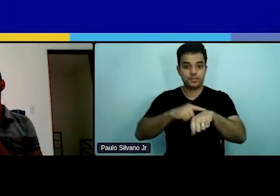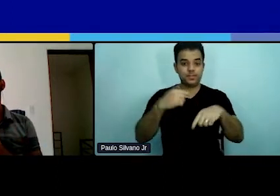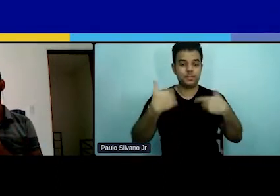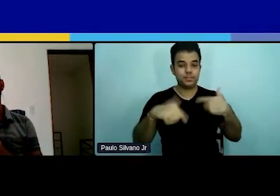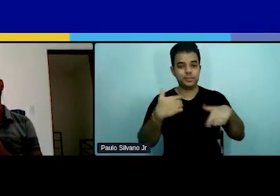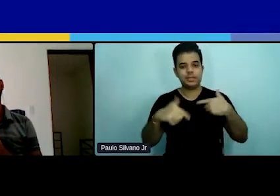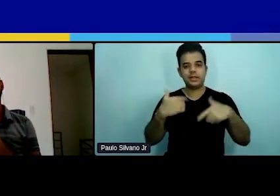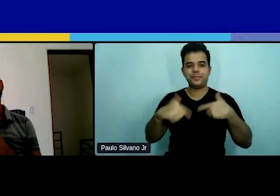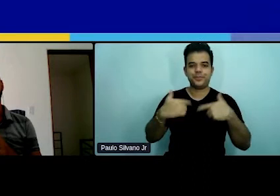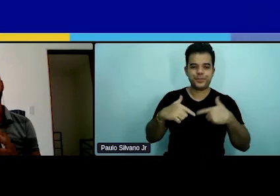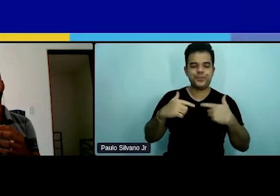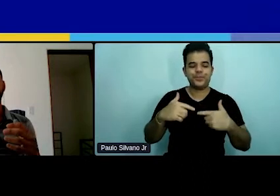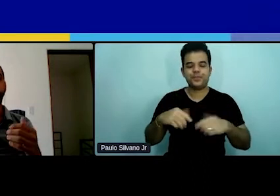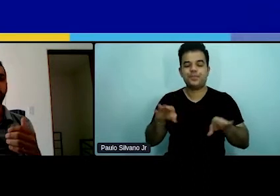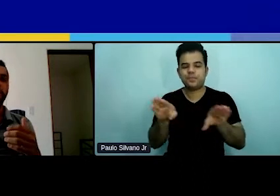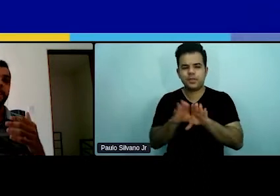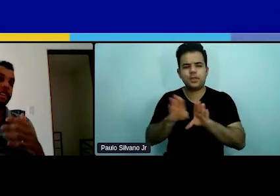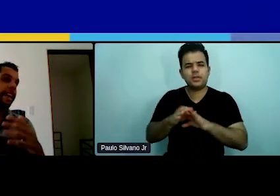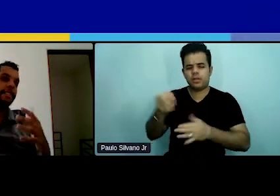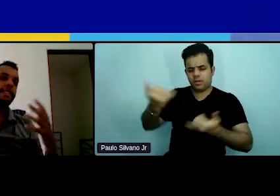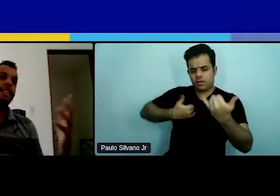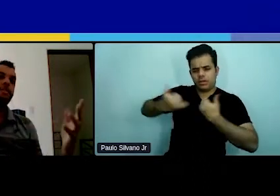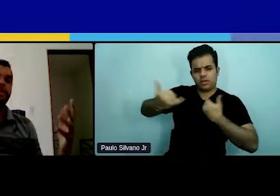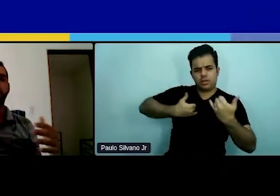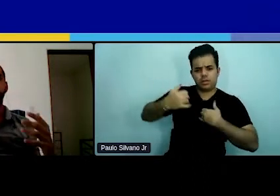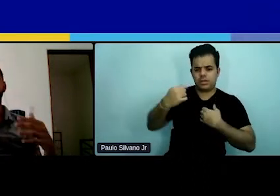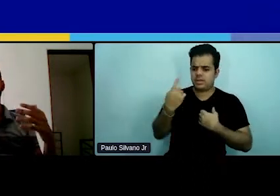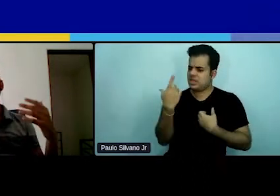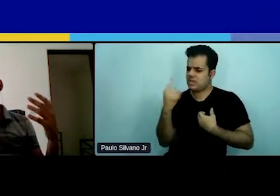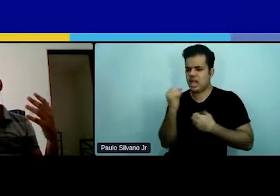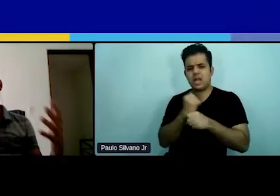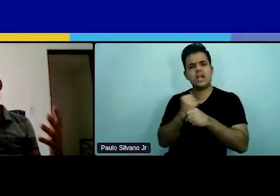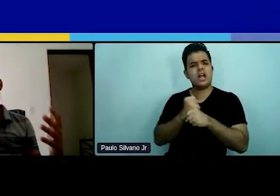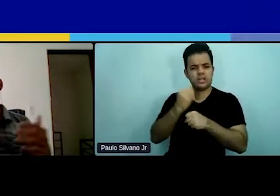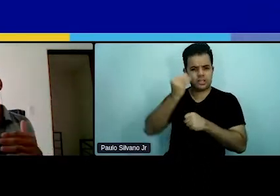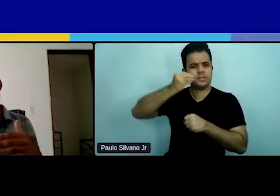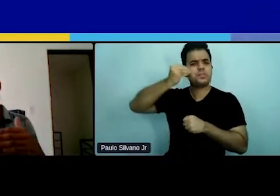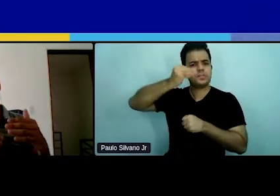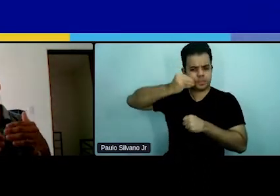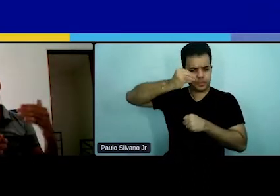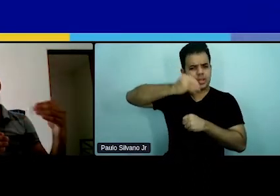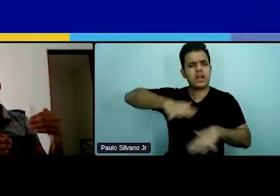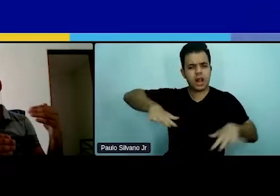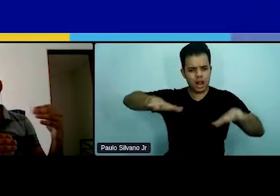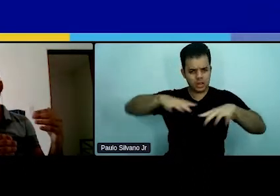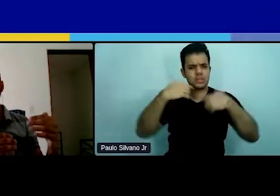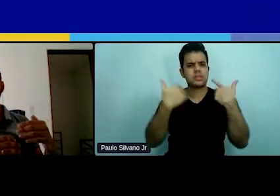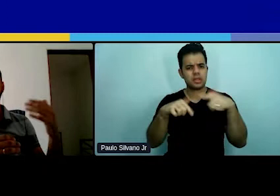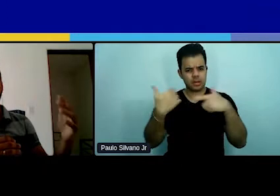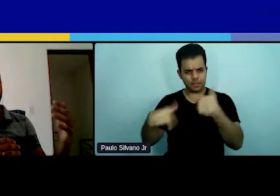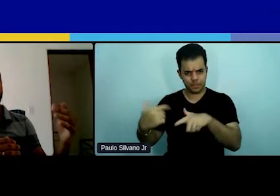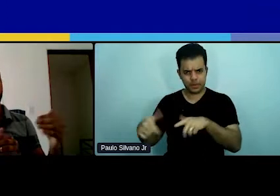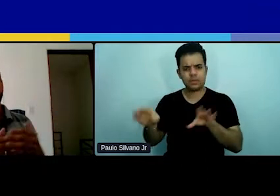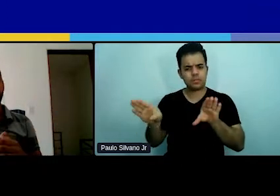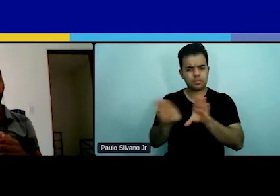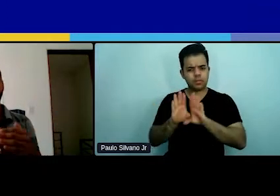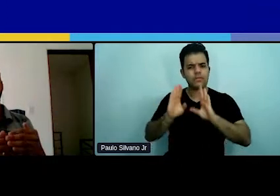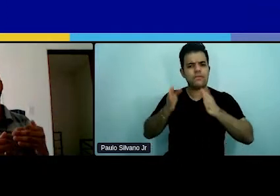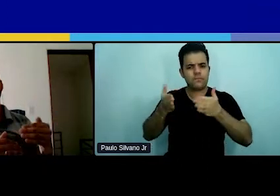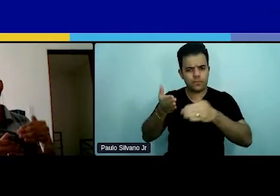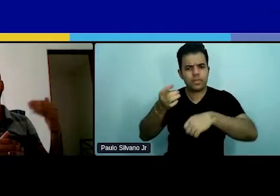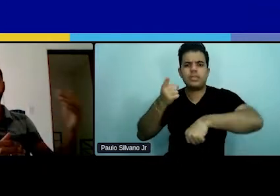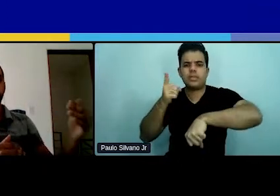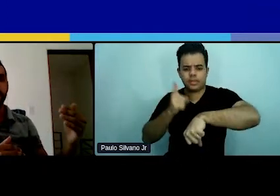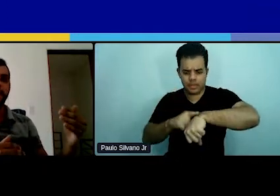escuta a expressão, né? Eu tenho 10 anos de experiência na área, e aí isso é diretamente relacionado a tempo, e aí